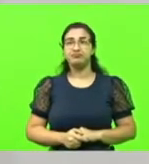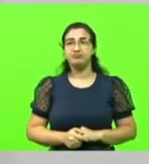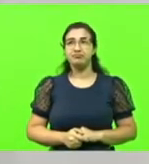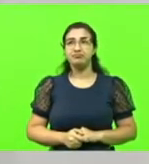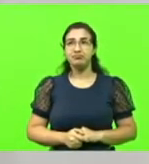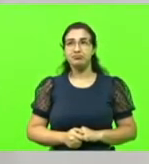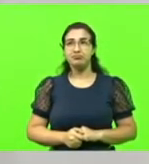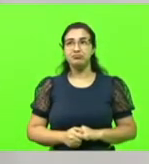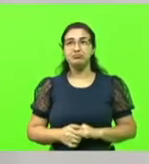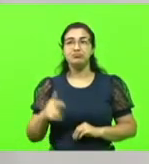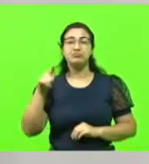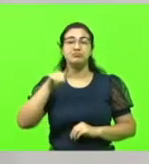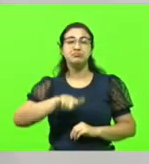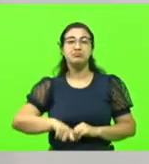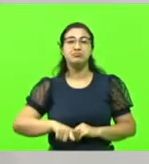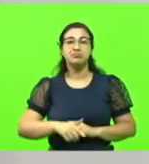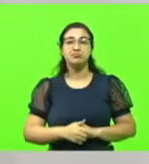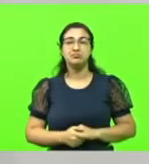Agora,